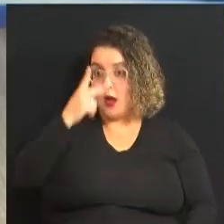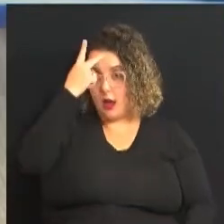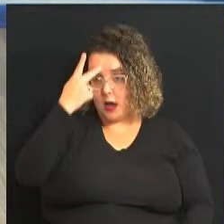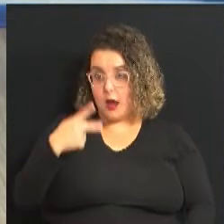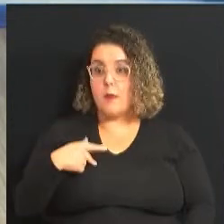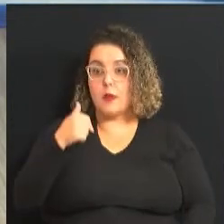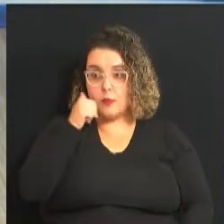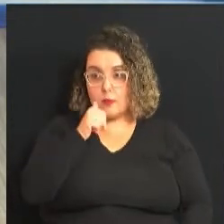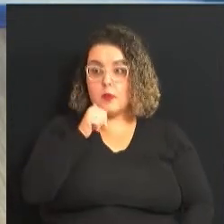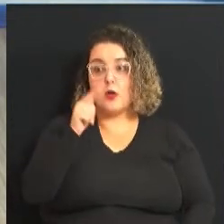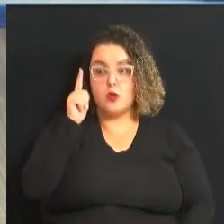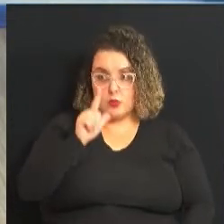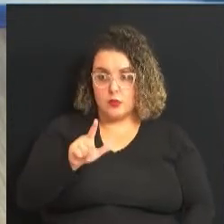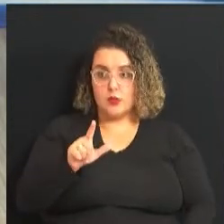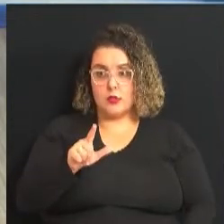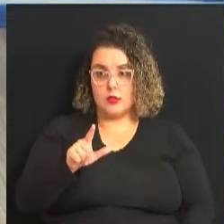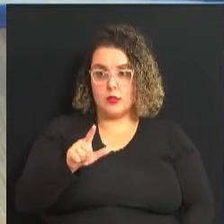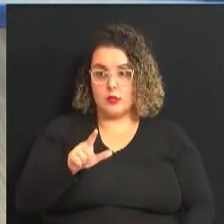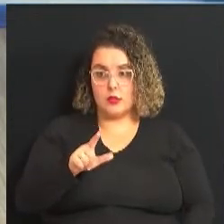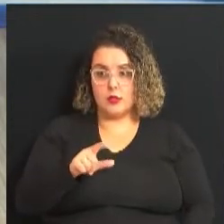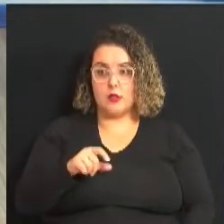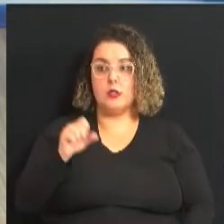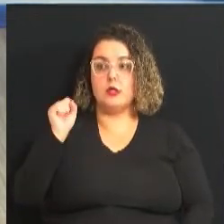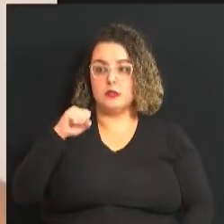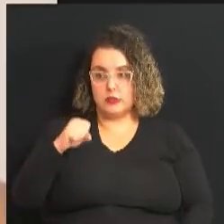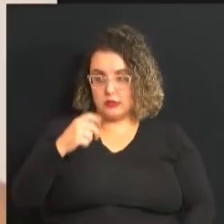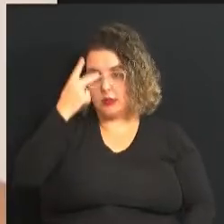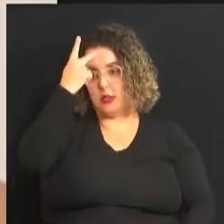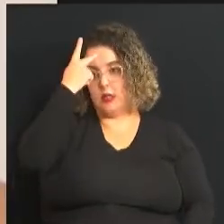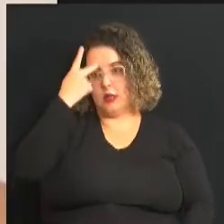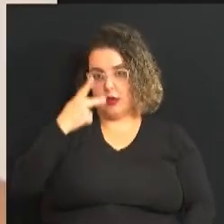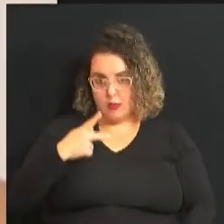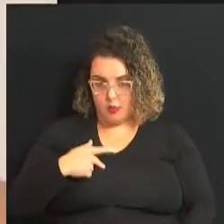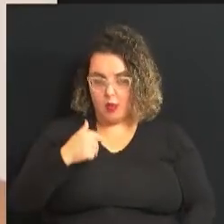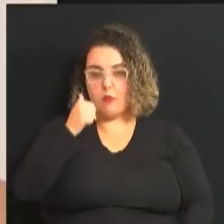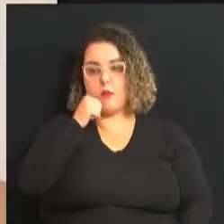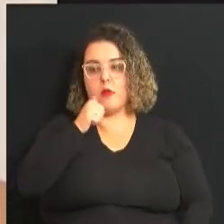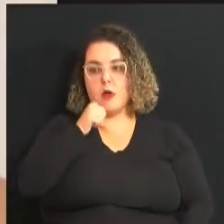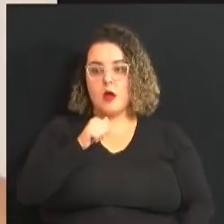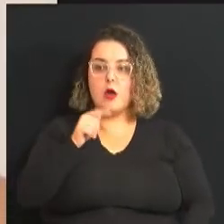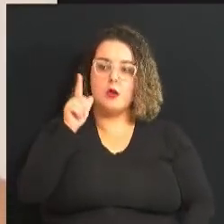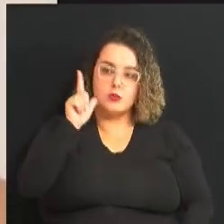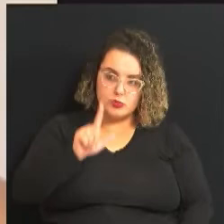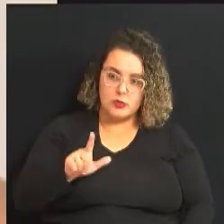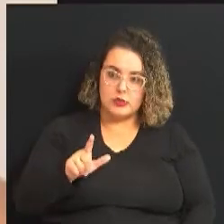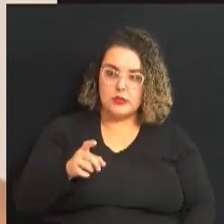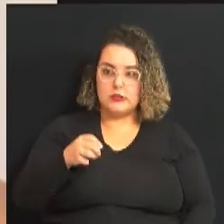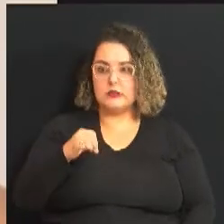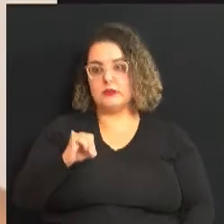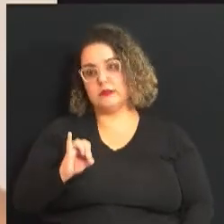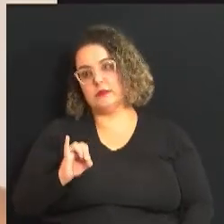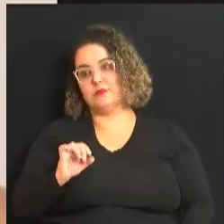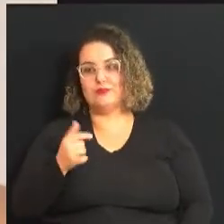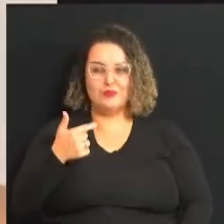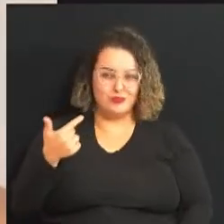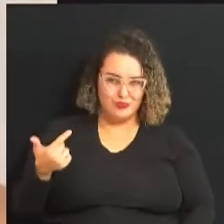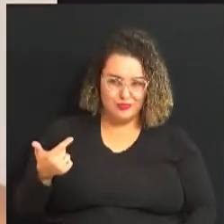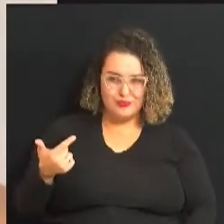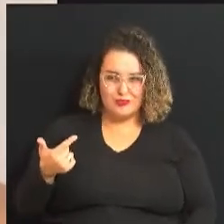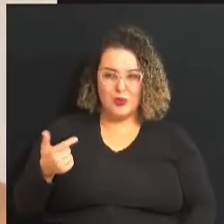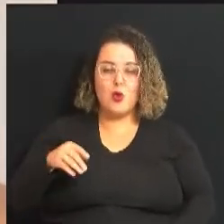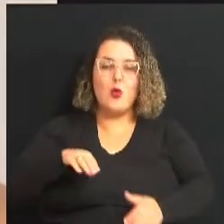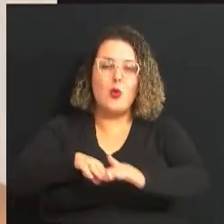colocar o anel? A própria mulher consegue. Se a mulher não tiver, assim, não tiver o costume de